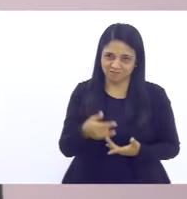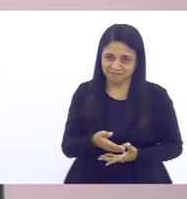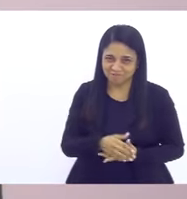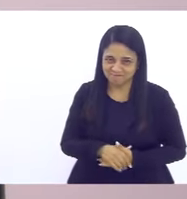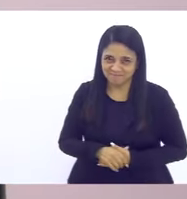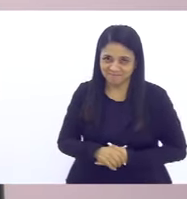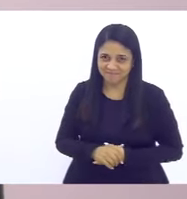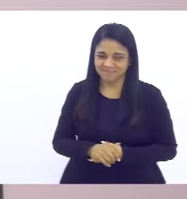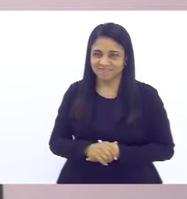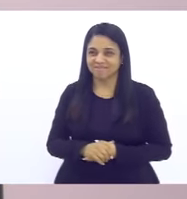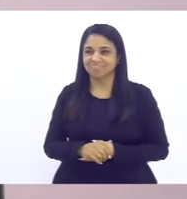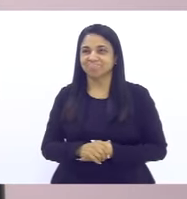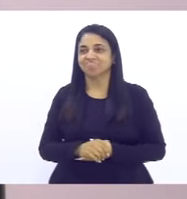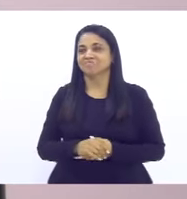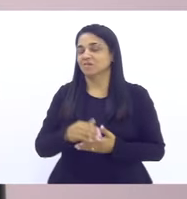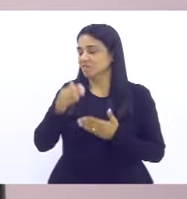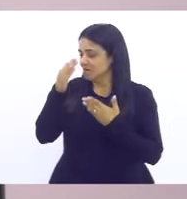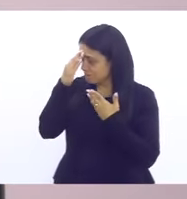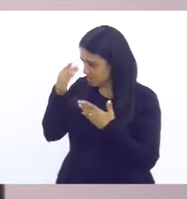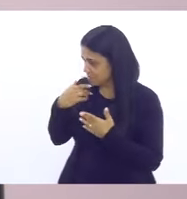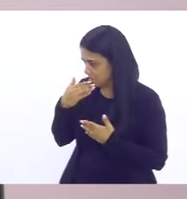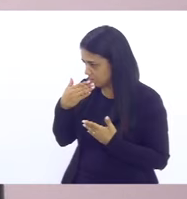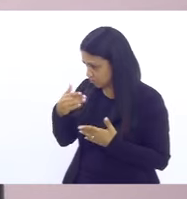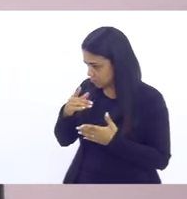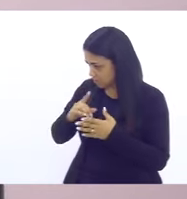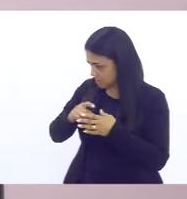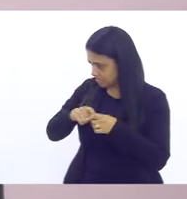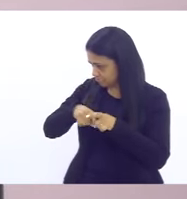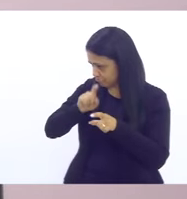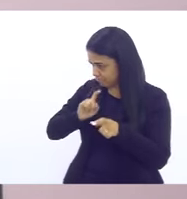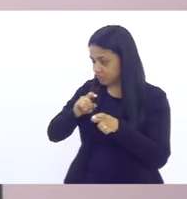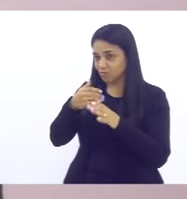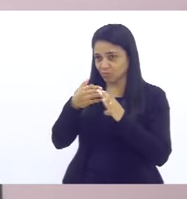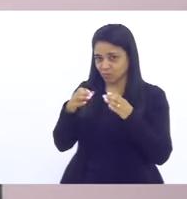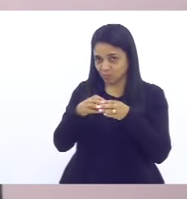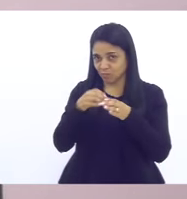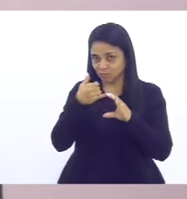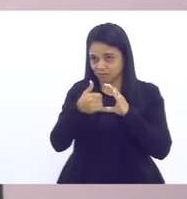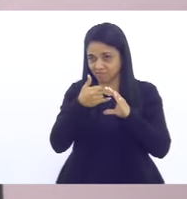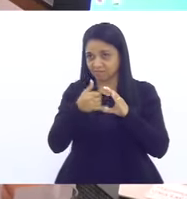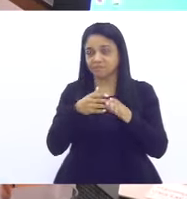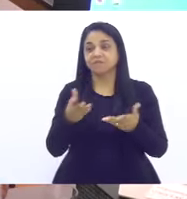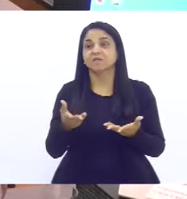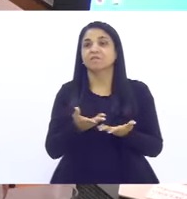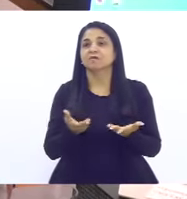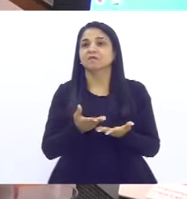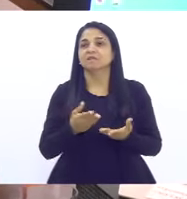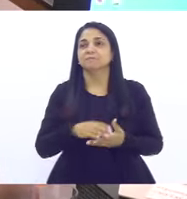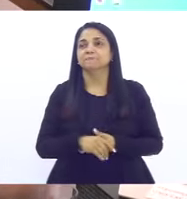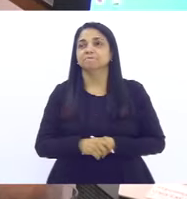Lamentável. Obrigado pela contribuição. Passo a palavra para o senhor Magno dos Santos, da Sintergia.